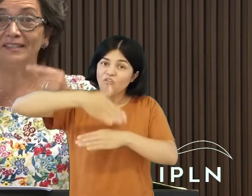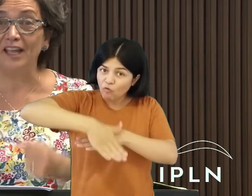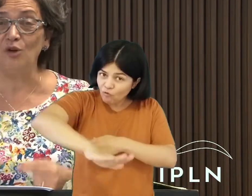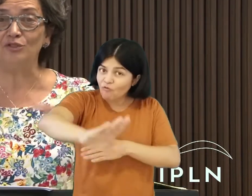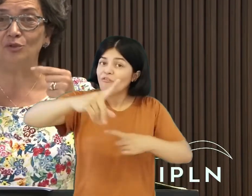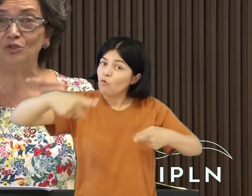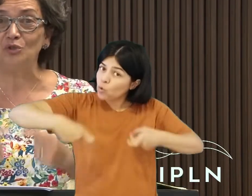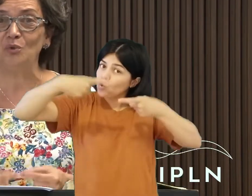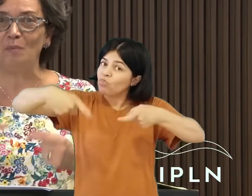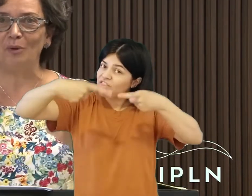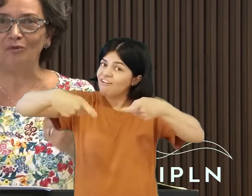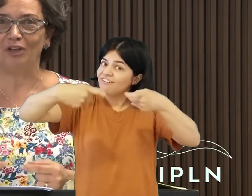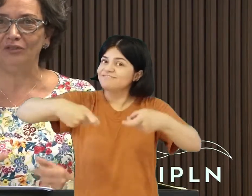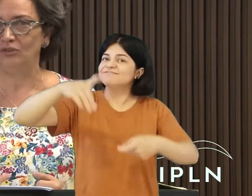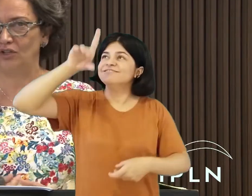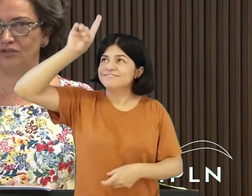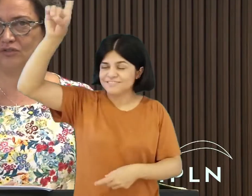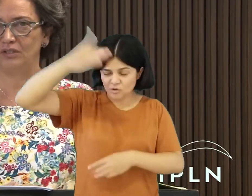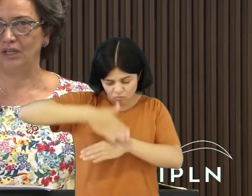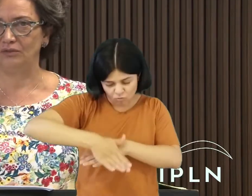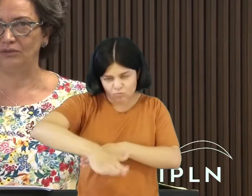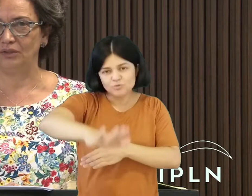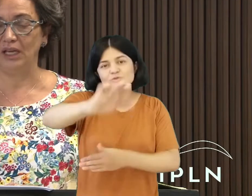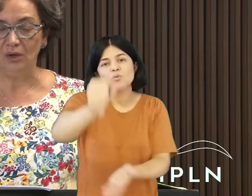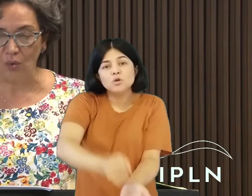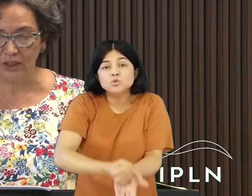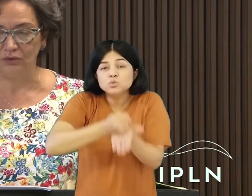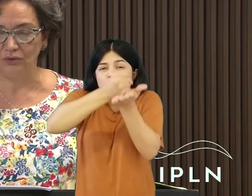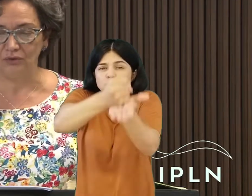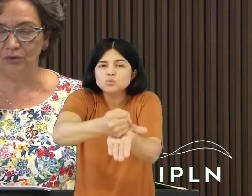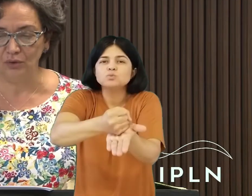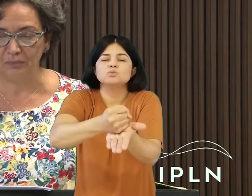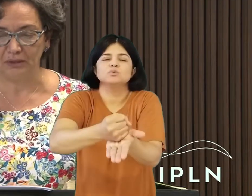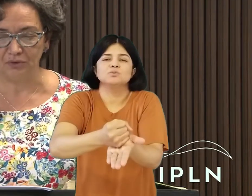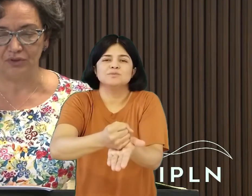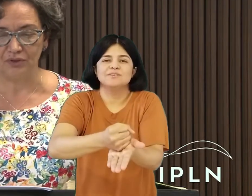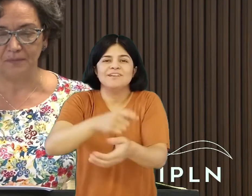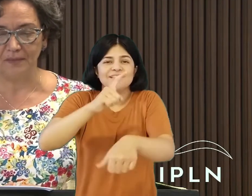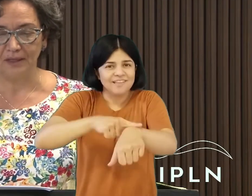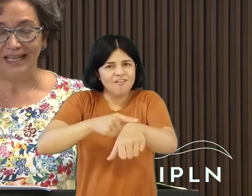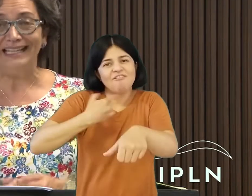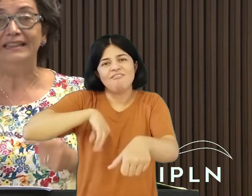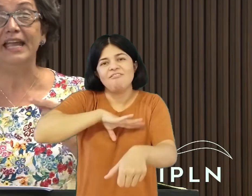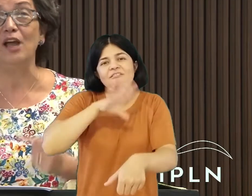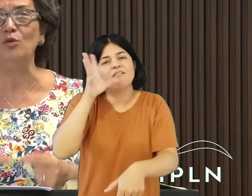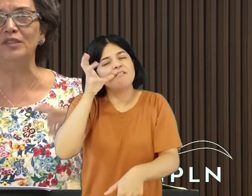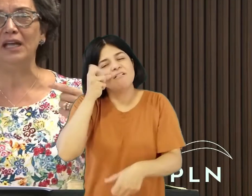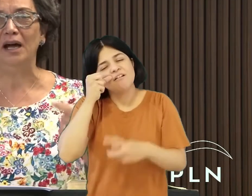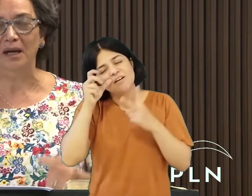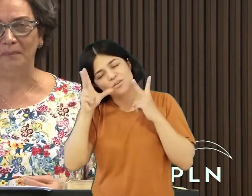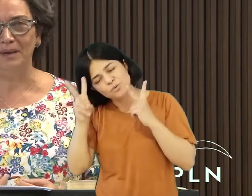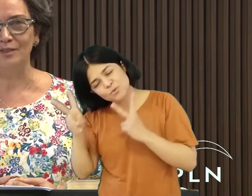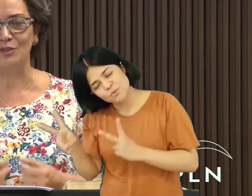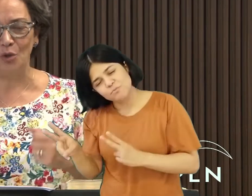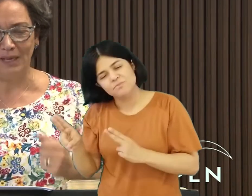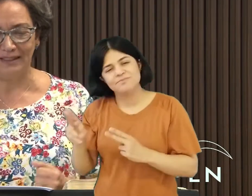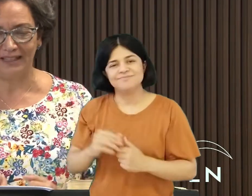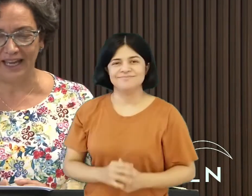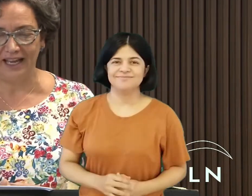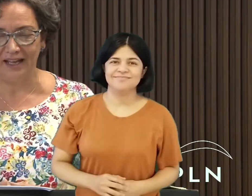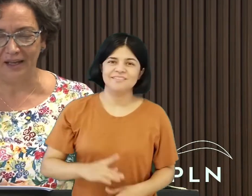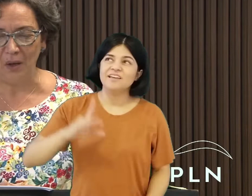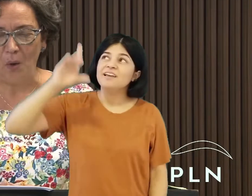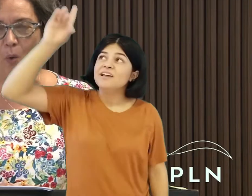Mas Deus continua provendo o nosso sustento enquanto dormimos. Deus derrama sobre